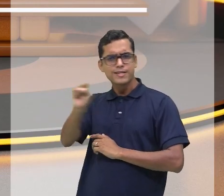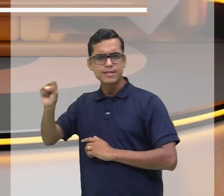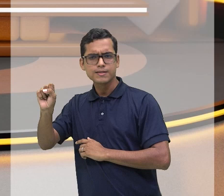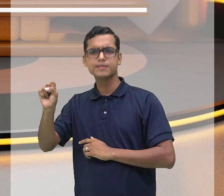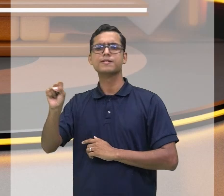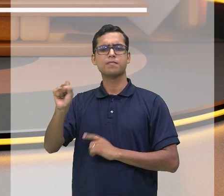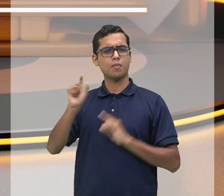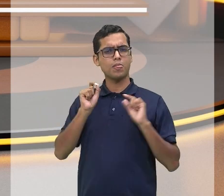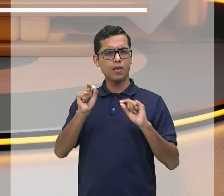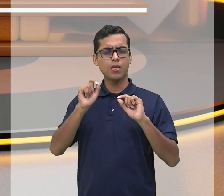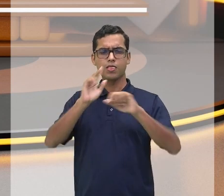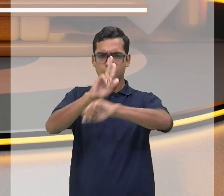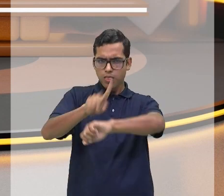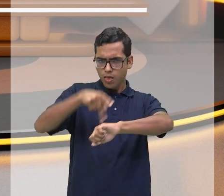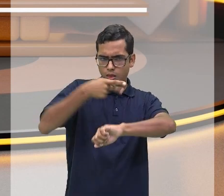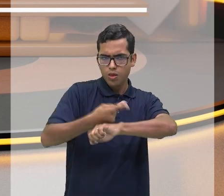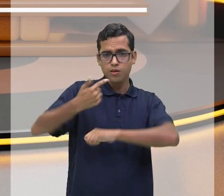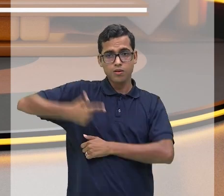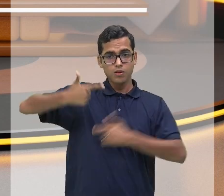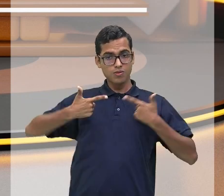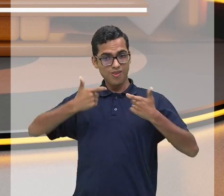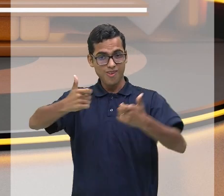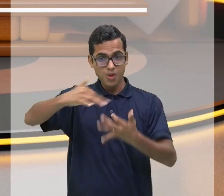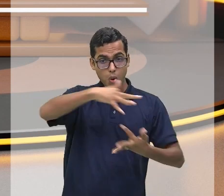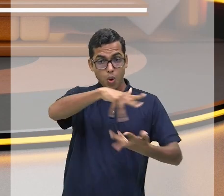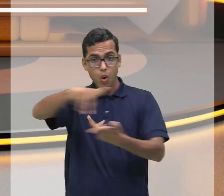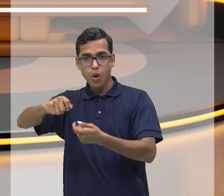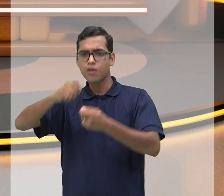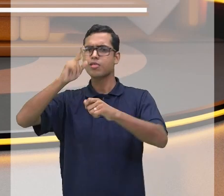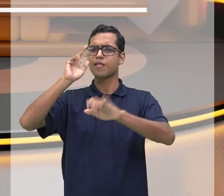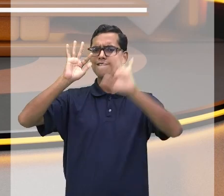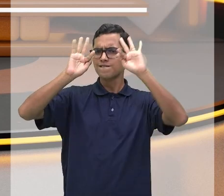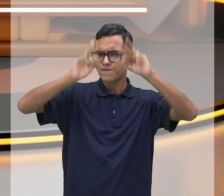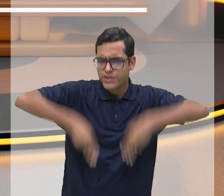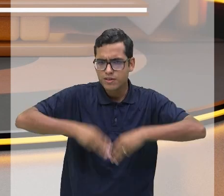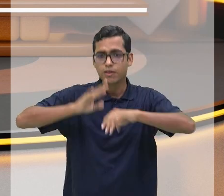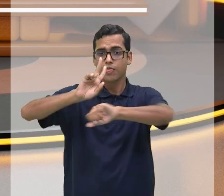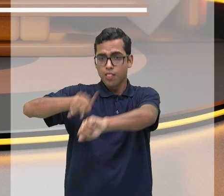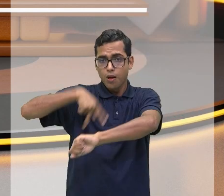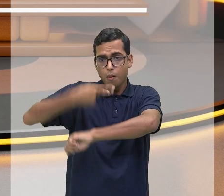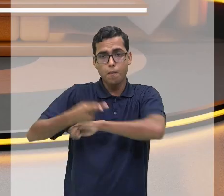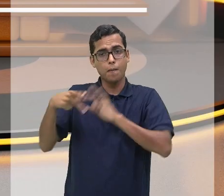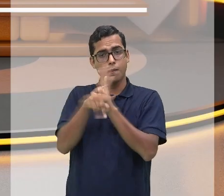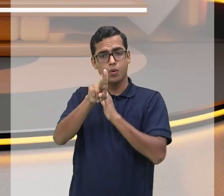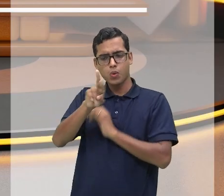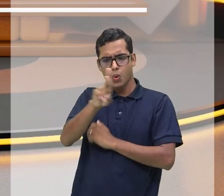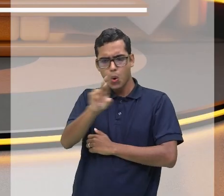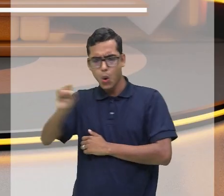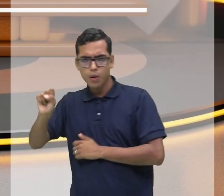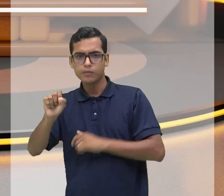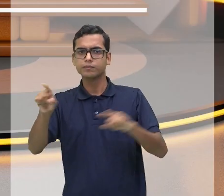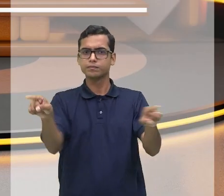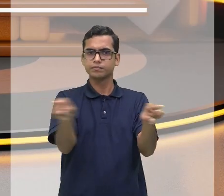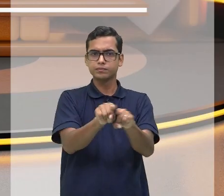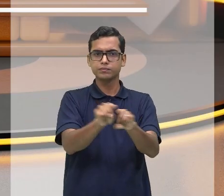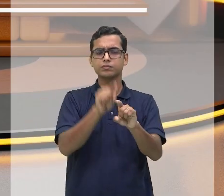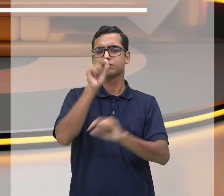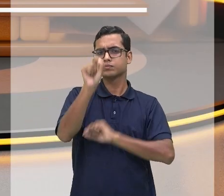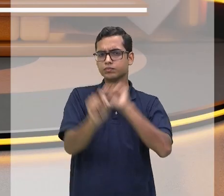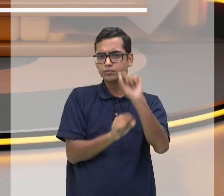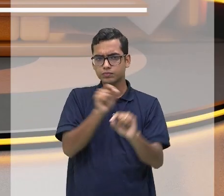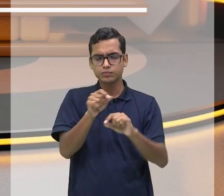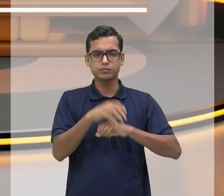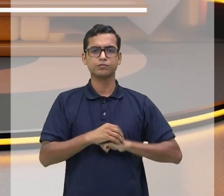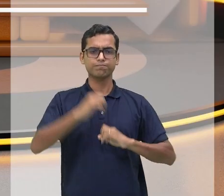Ali após a Segunda Guerra Mundial, onde com a Segunda Guerra Mundial